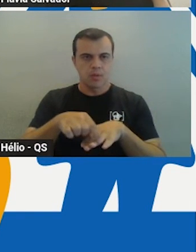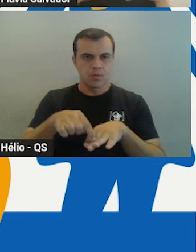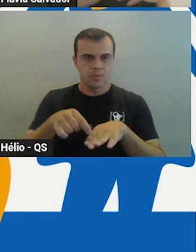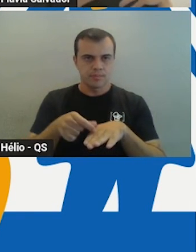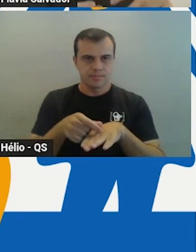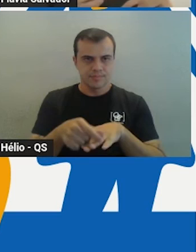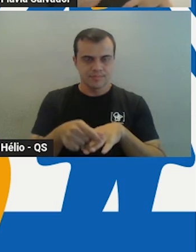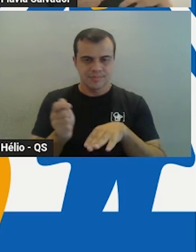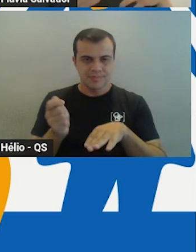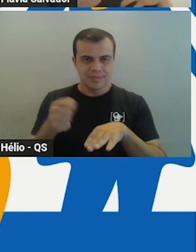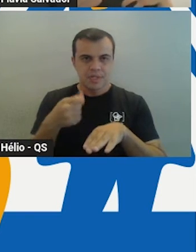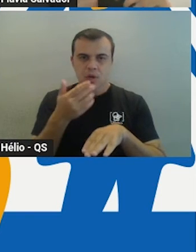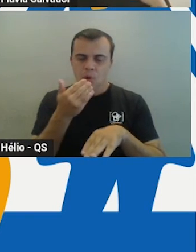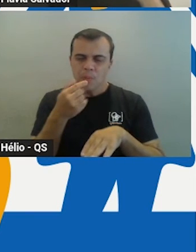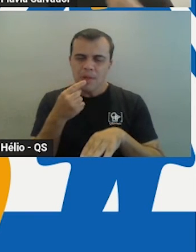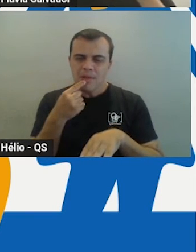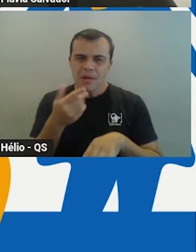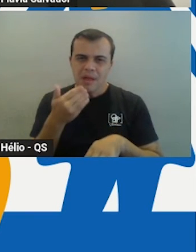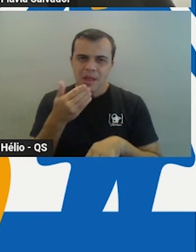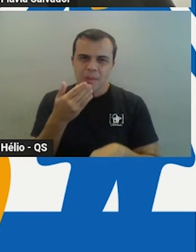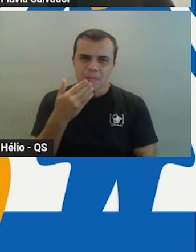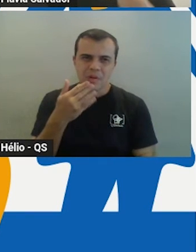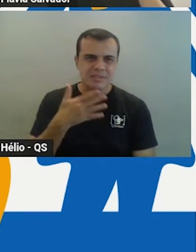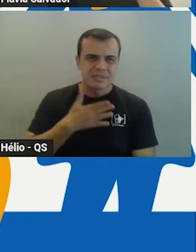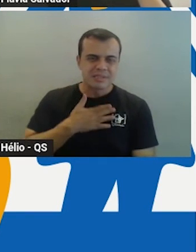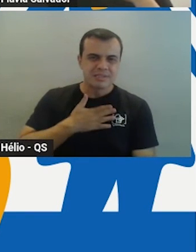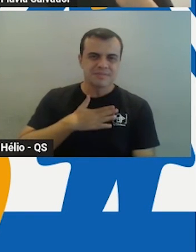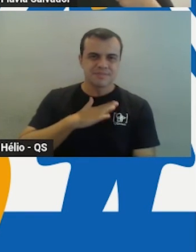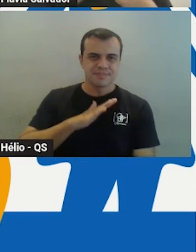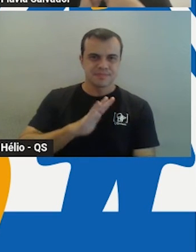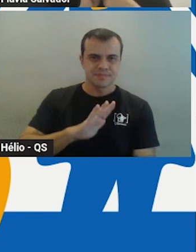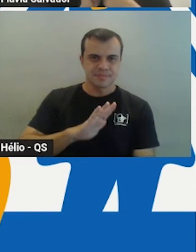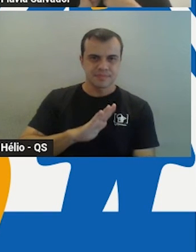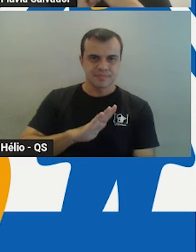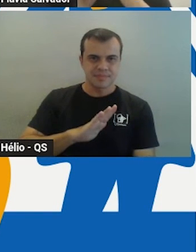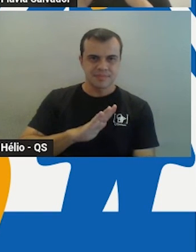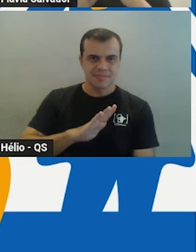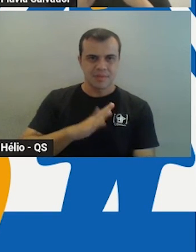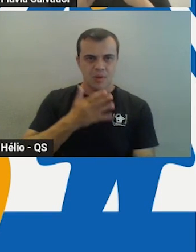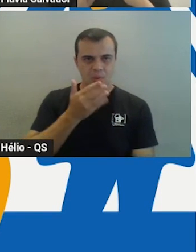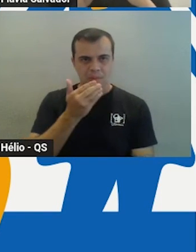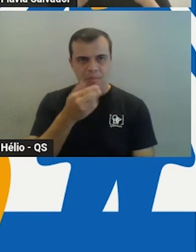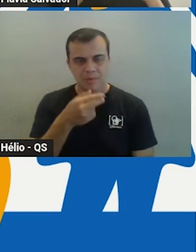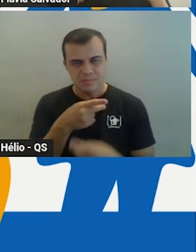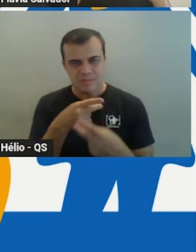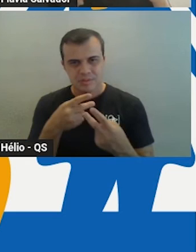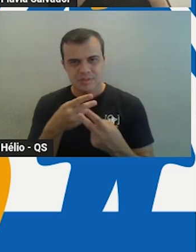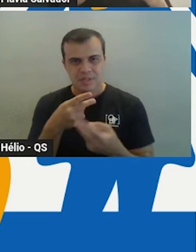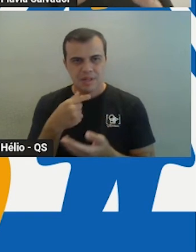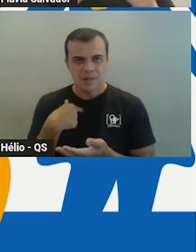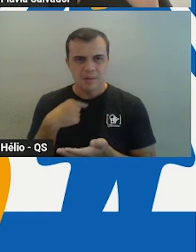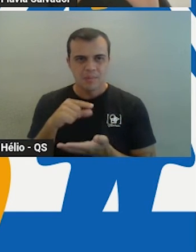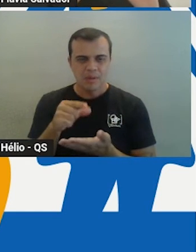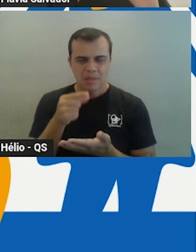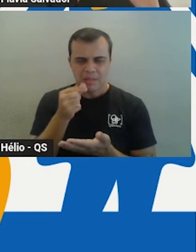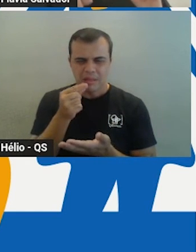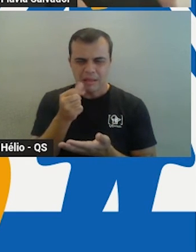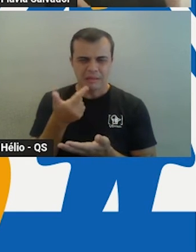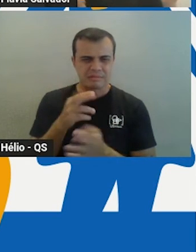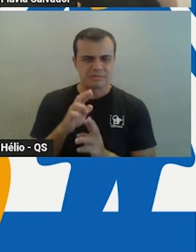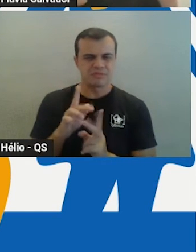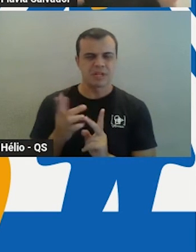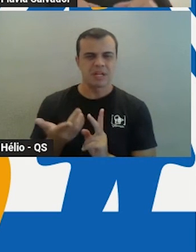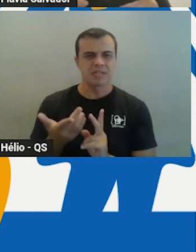dá para ela comer uma coisa que ela não gosta, dá para ela comer um alimento que é meio